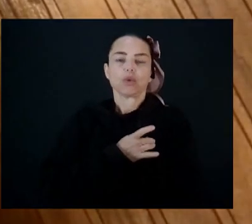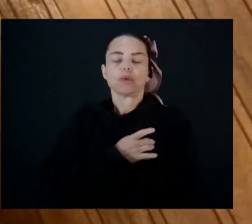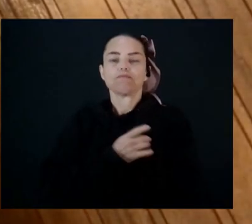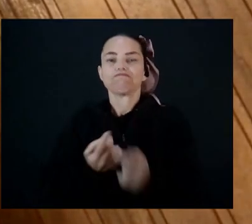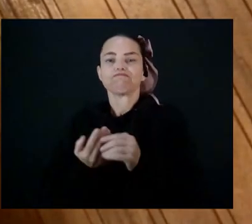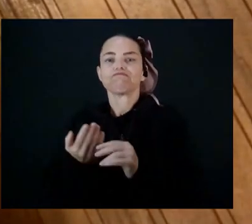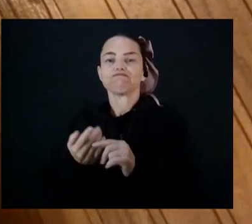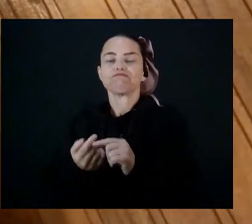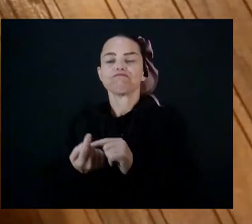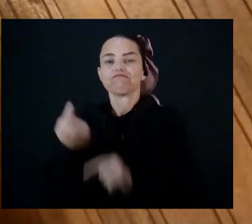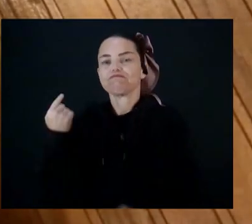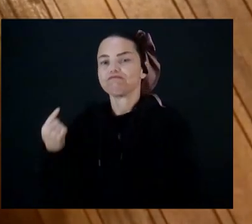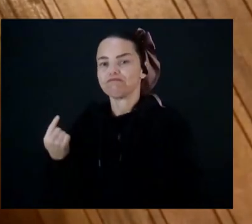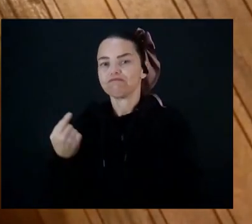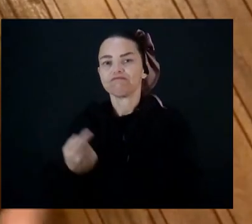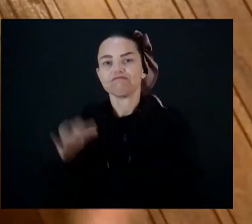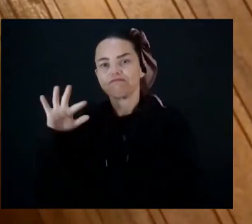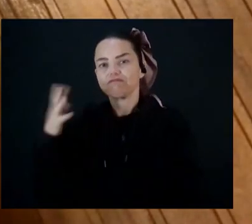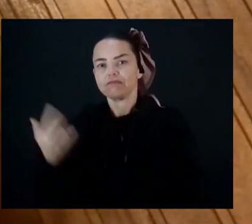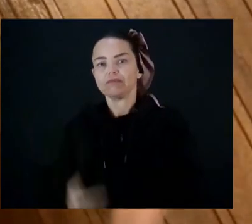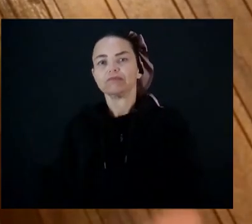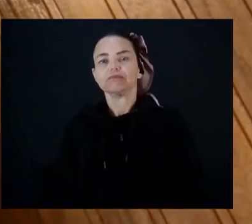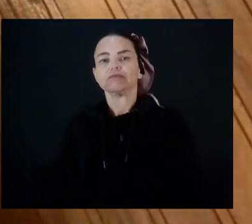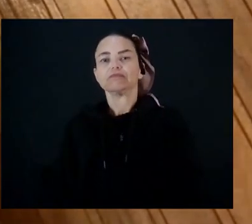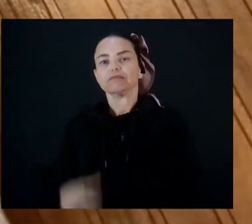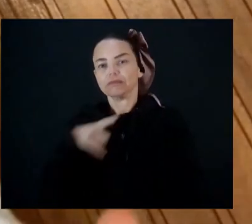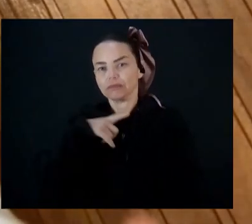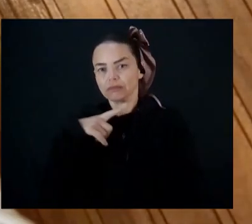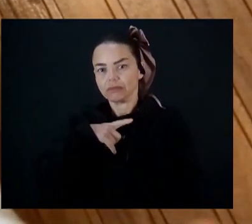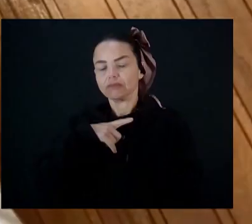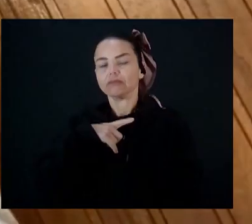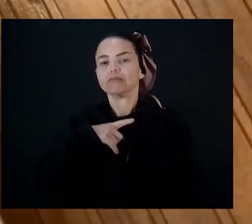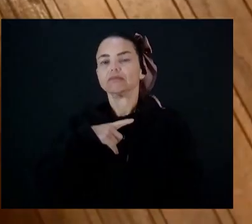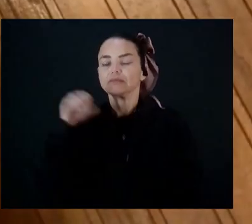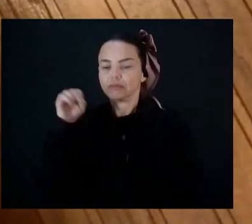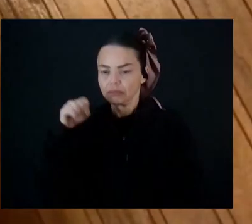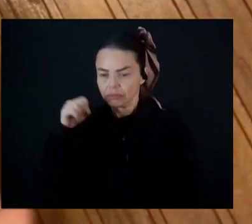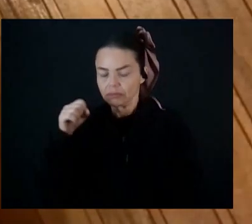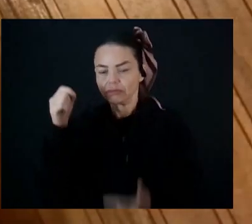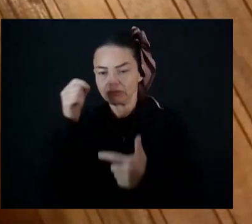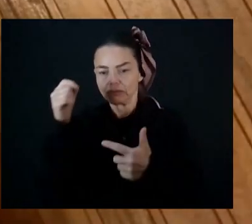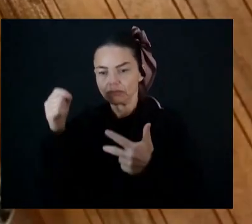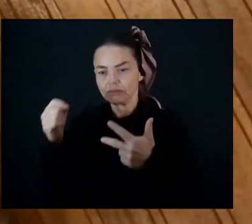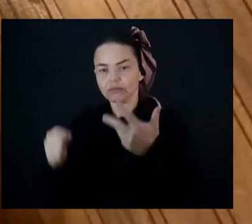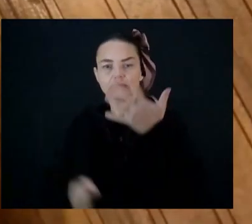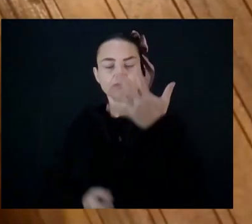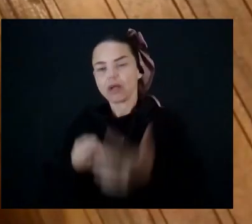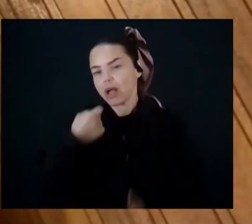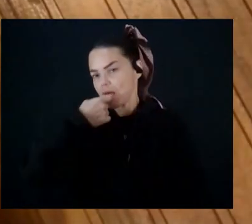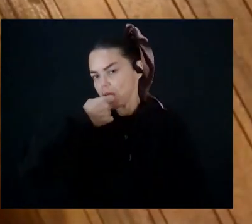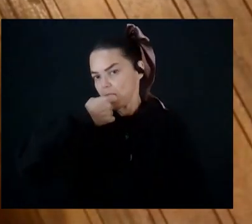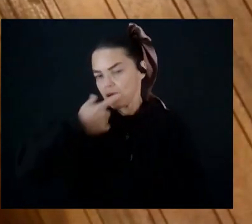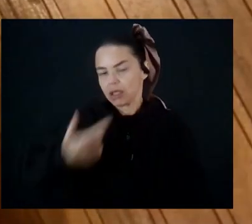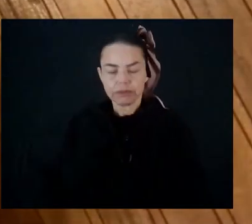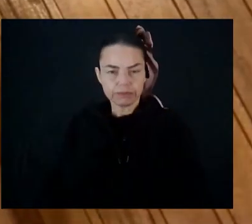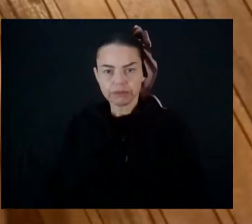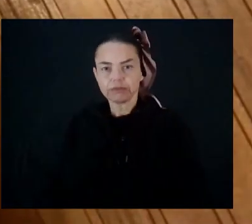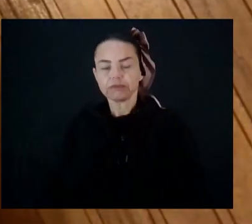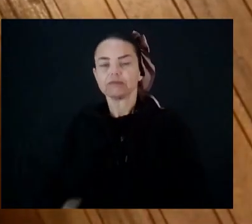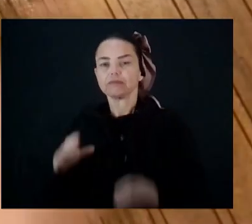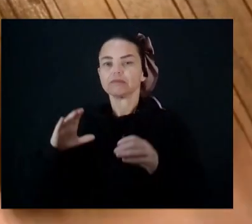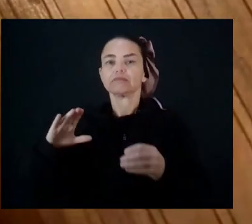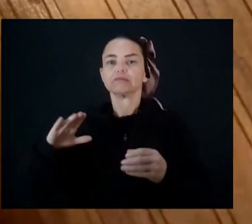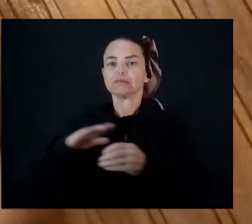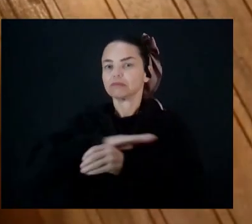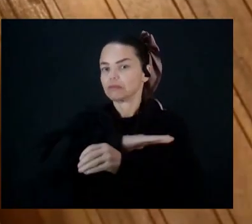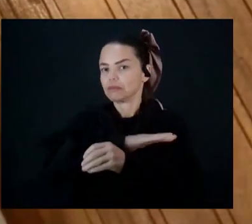Quando acontece isso, nós temos sim critérios para medicar, desde que preencha o necessário